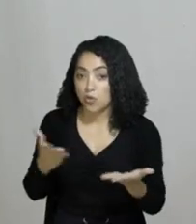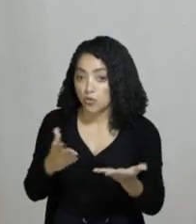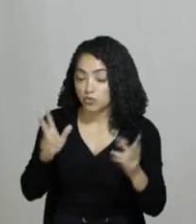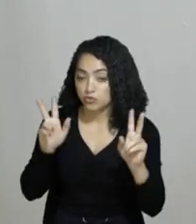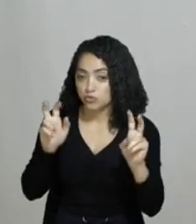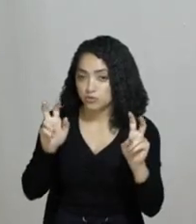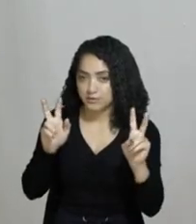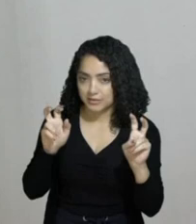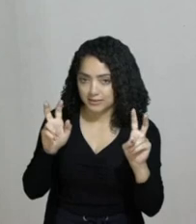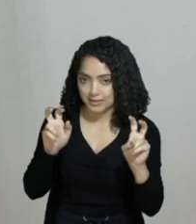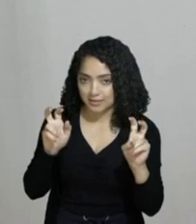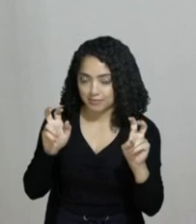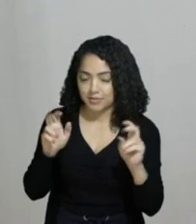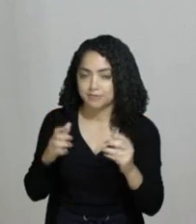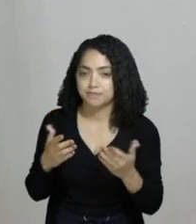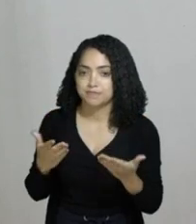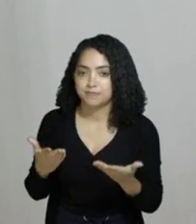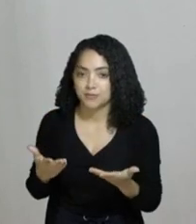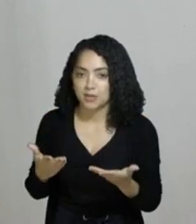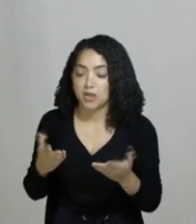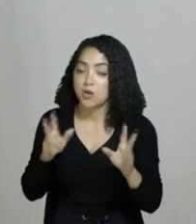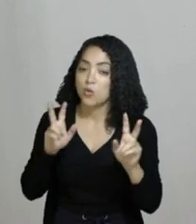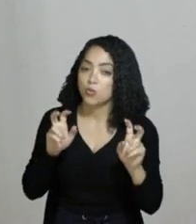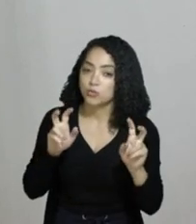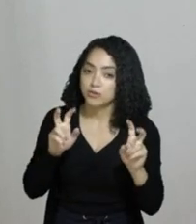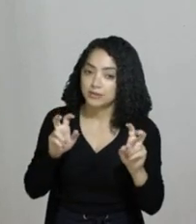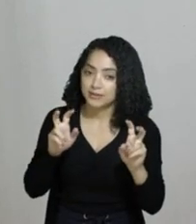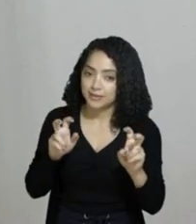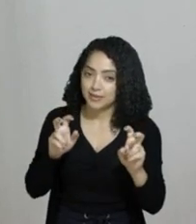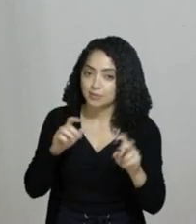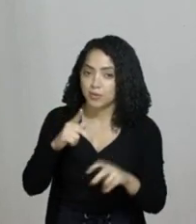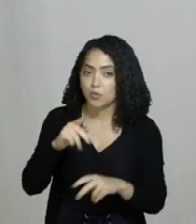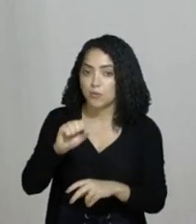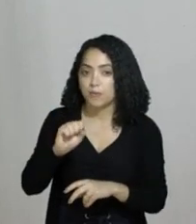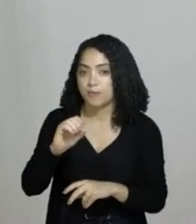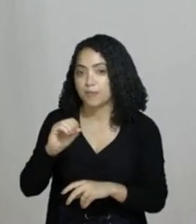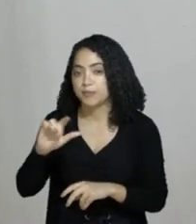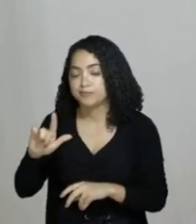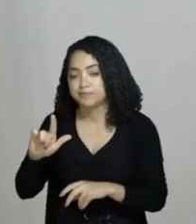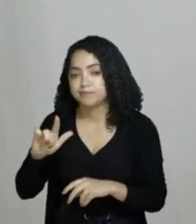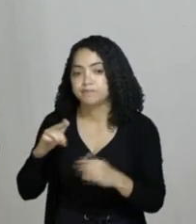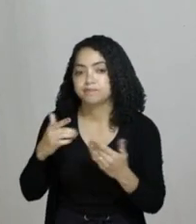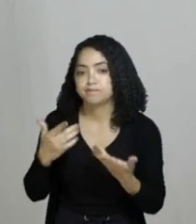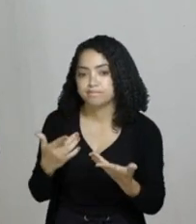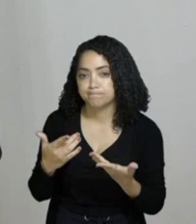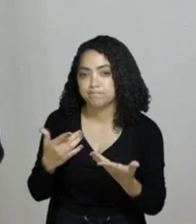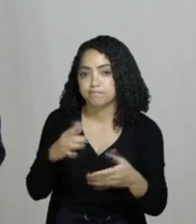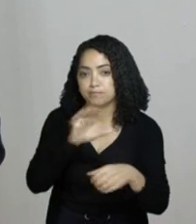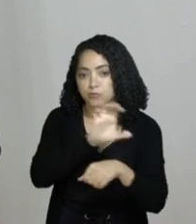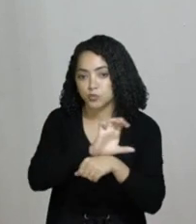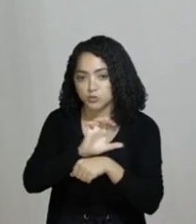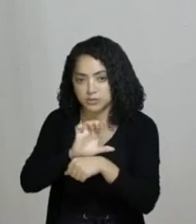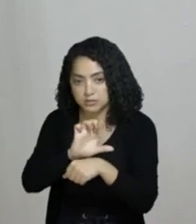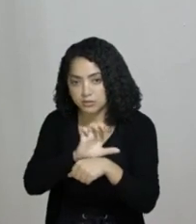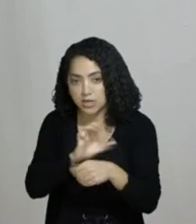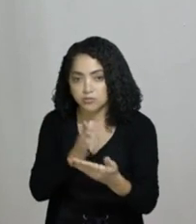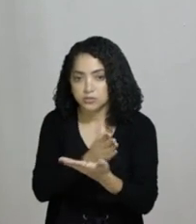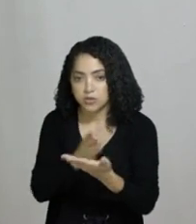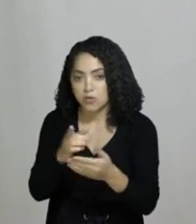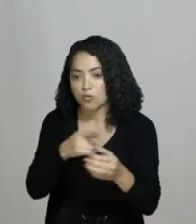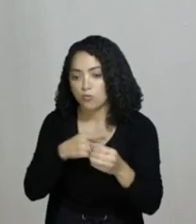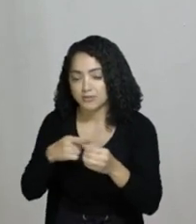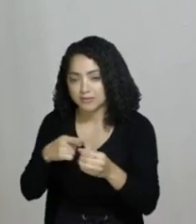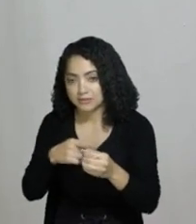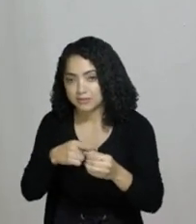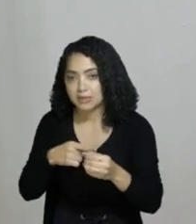que em horário de partido um tema do qual o pessoal nacionalmente e nos estados e também em alguns municípios vêm